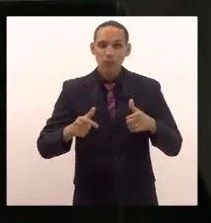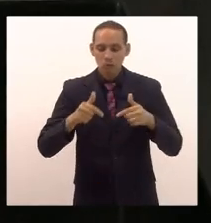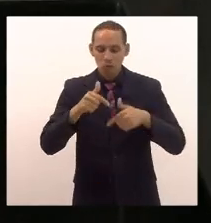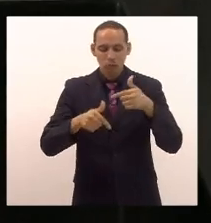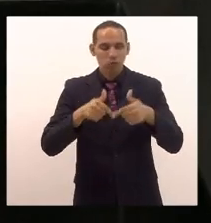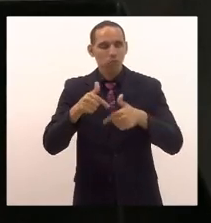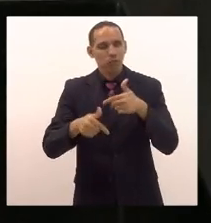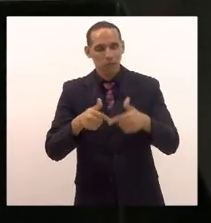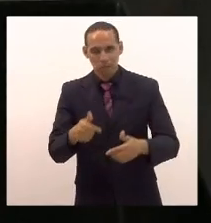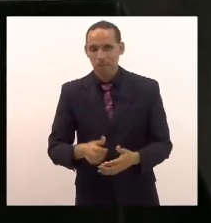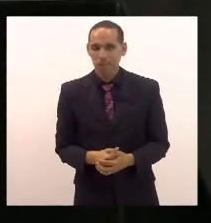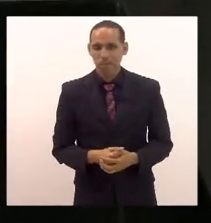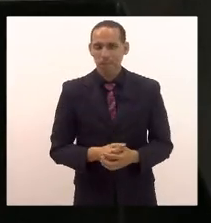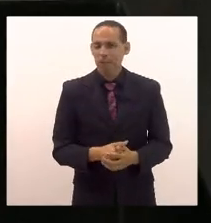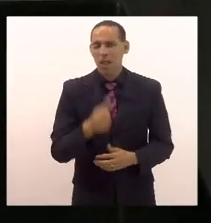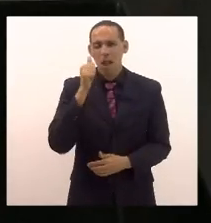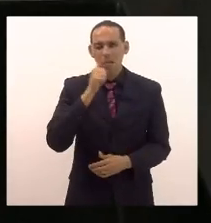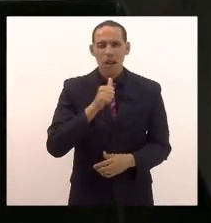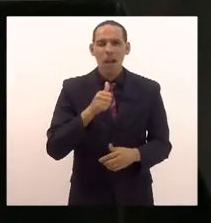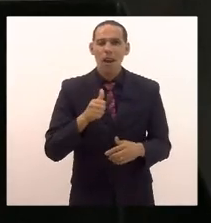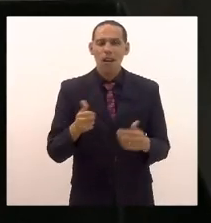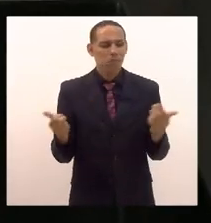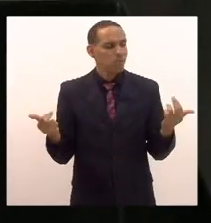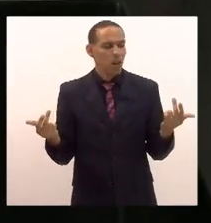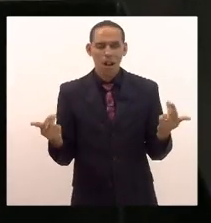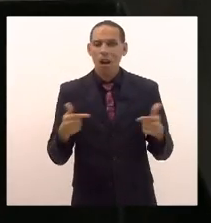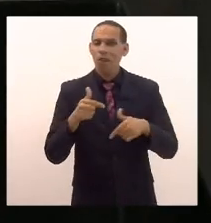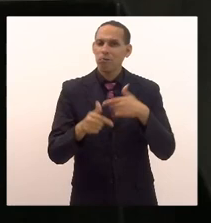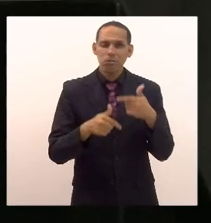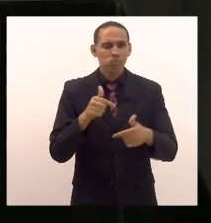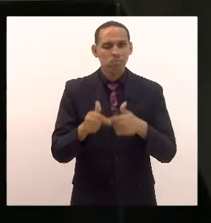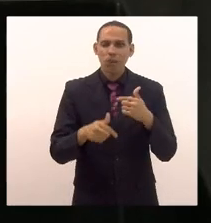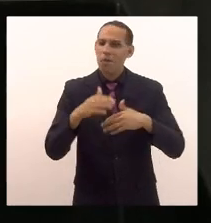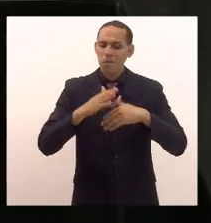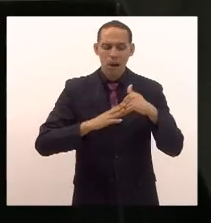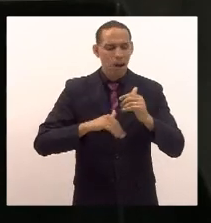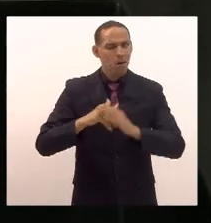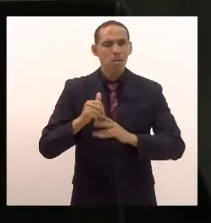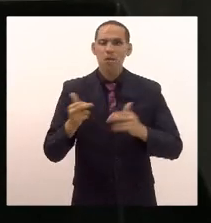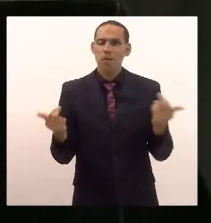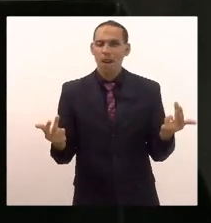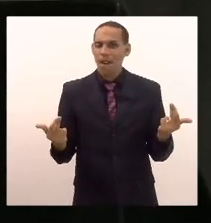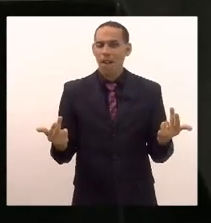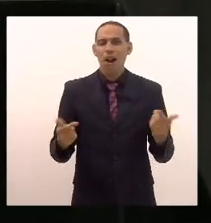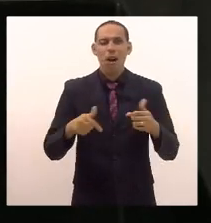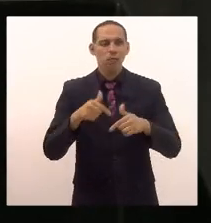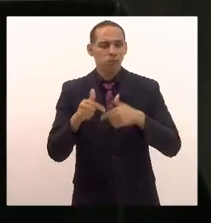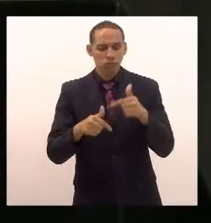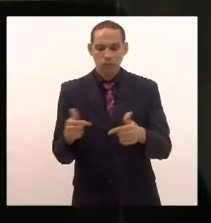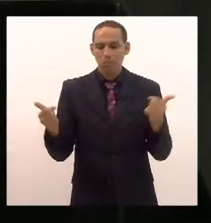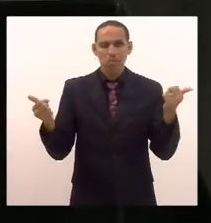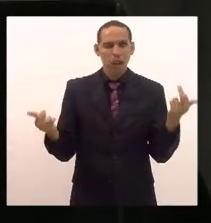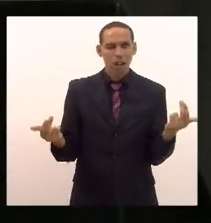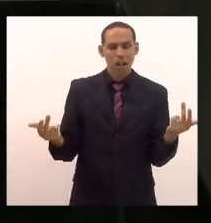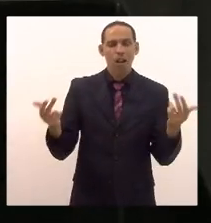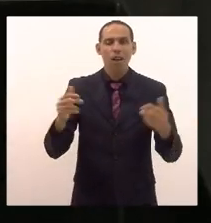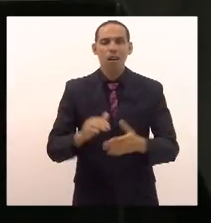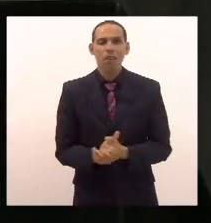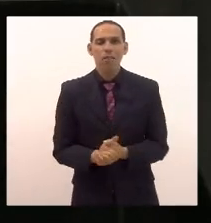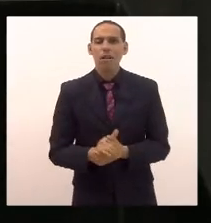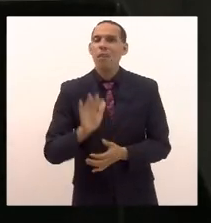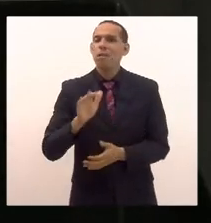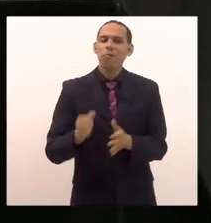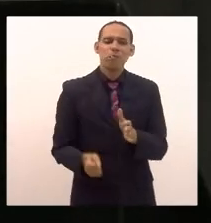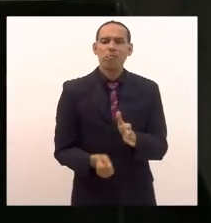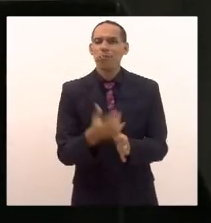de trabalho aquelas mulheres que desempenham igual com igual competência a mesma função muita das vezes